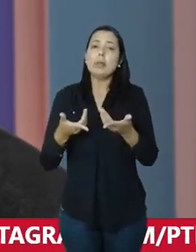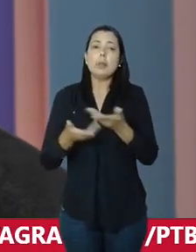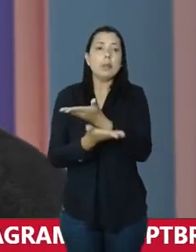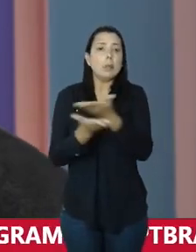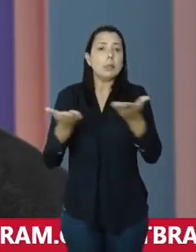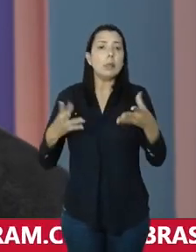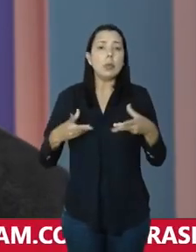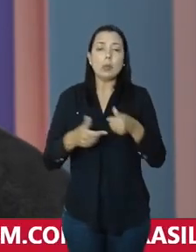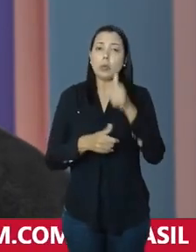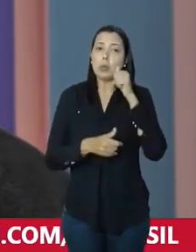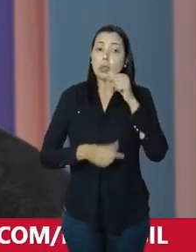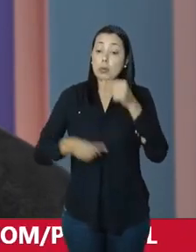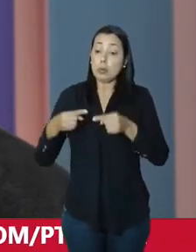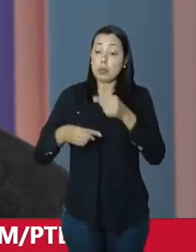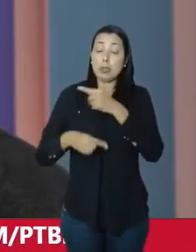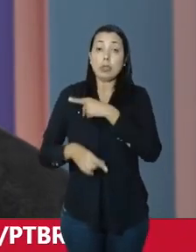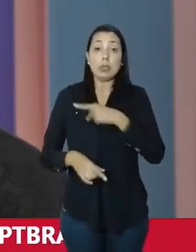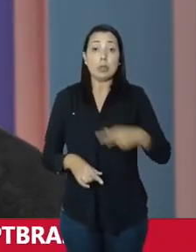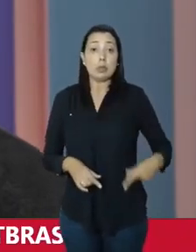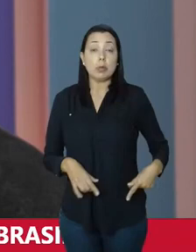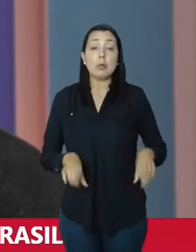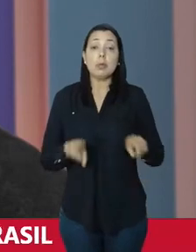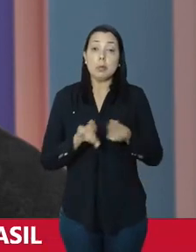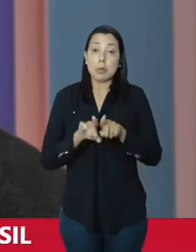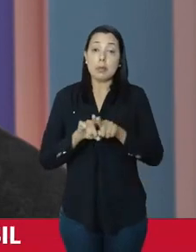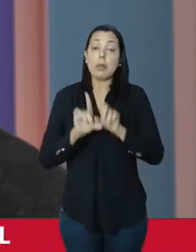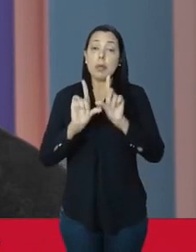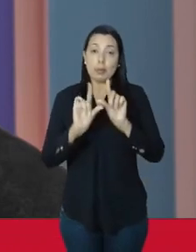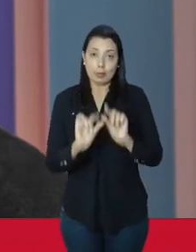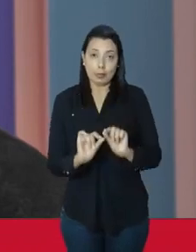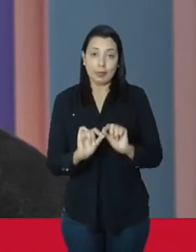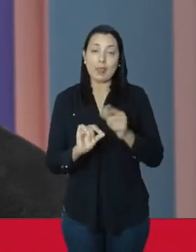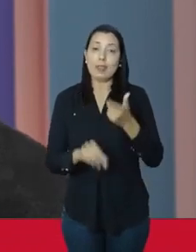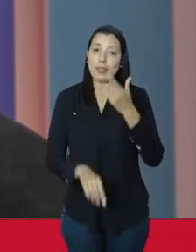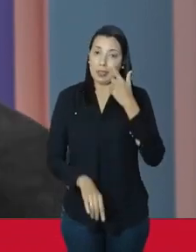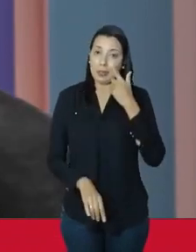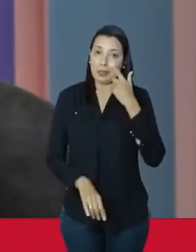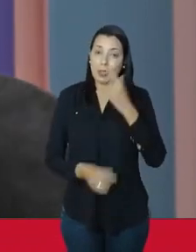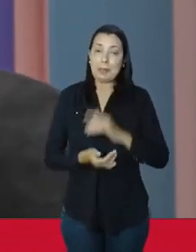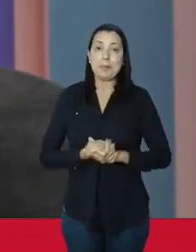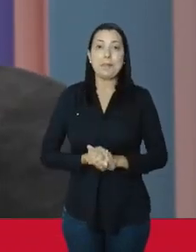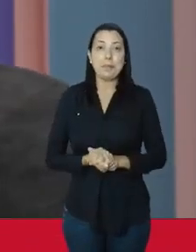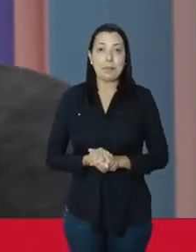as mulheres e de políticas públicas voltadas para as minorias. Vamos conferir.